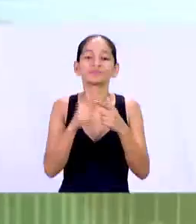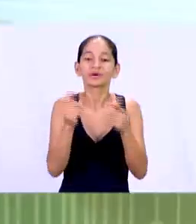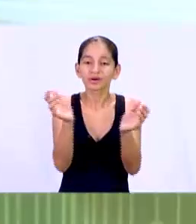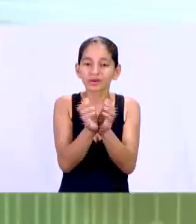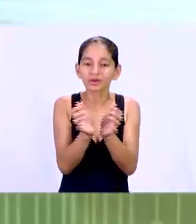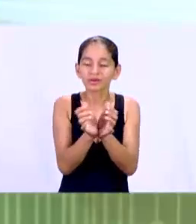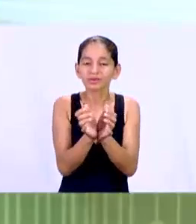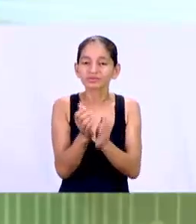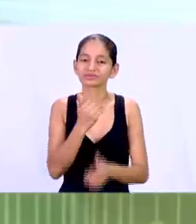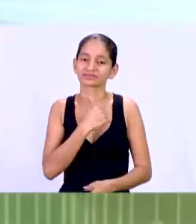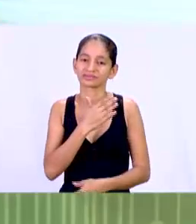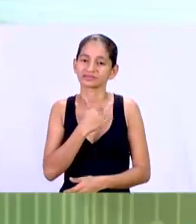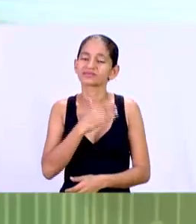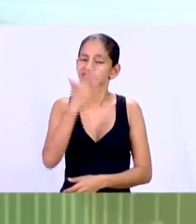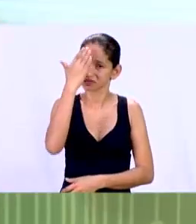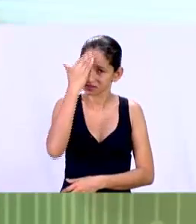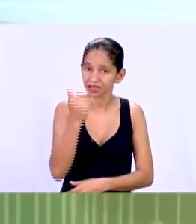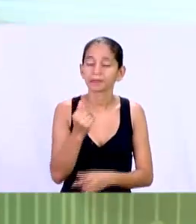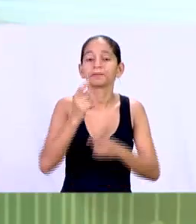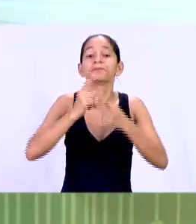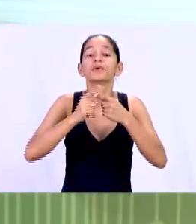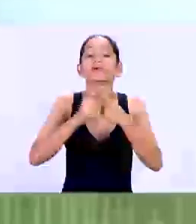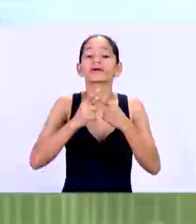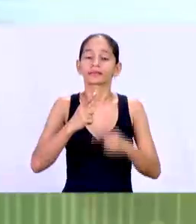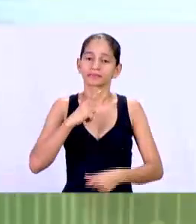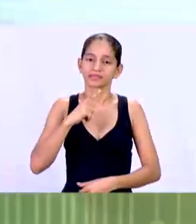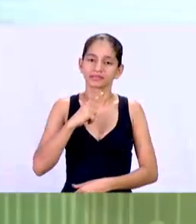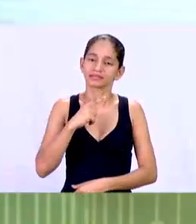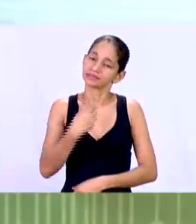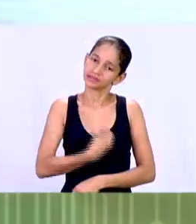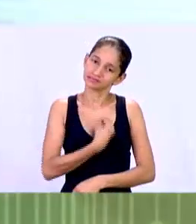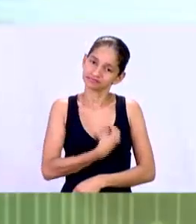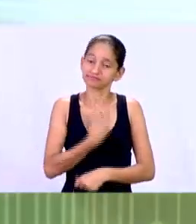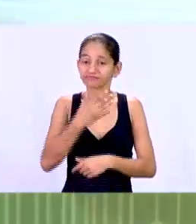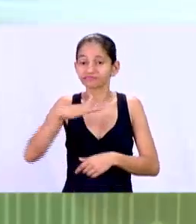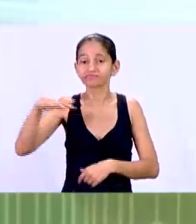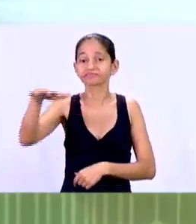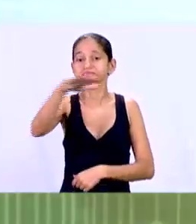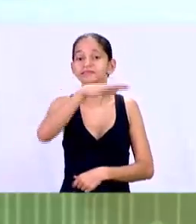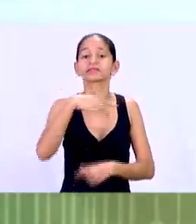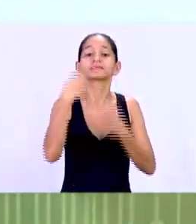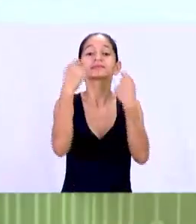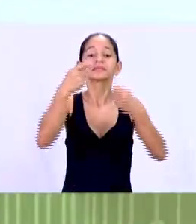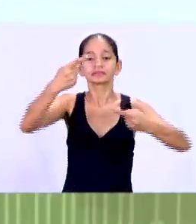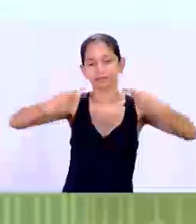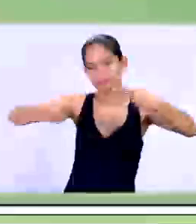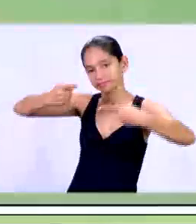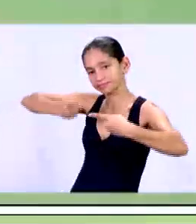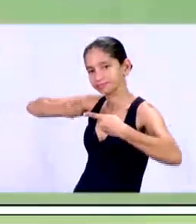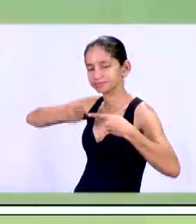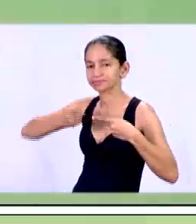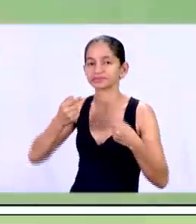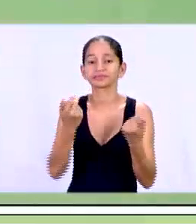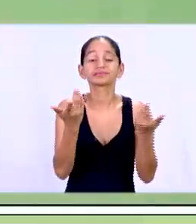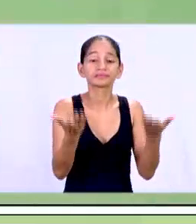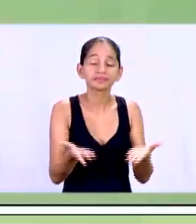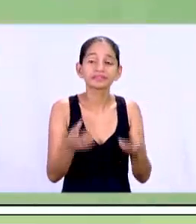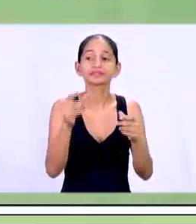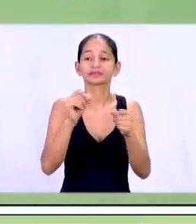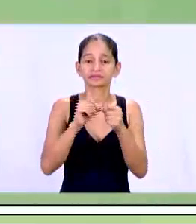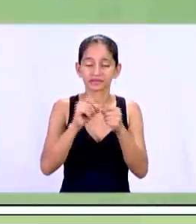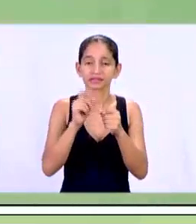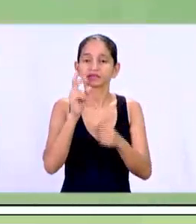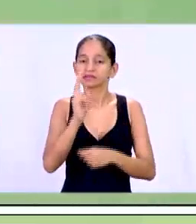existe. Todos nós sabemos por que ele existe, né? Mas é importante que o debate ocorra, né? E é esse debate